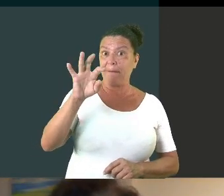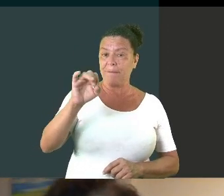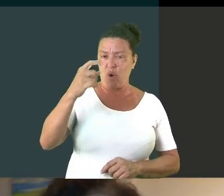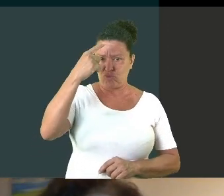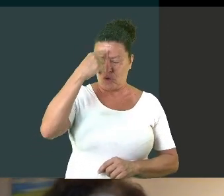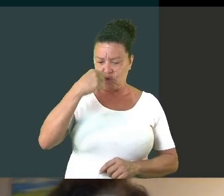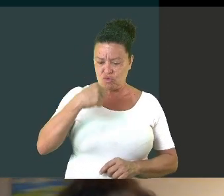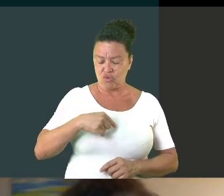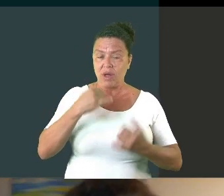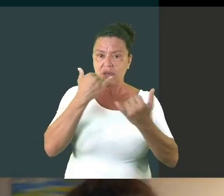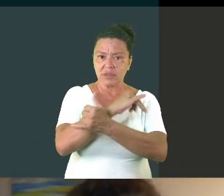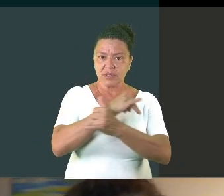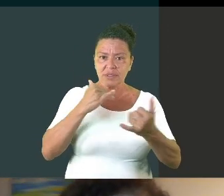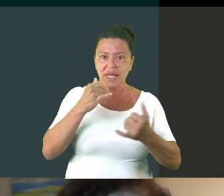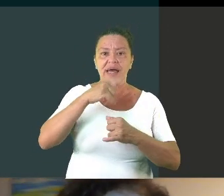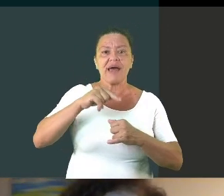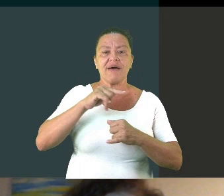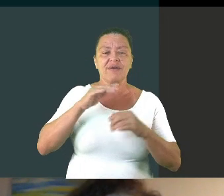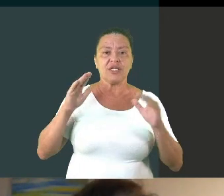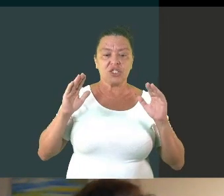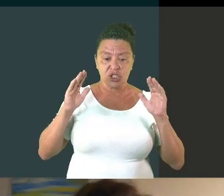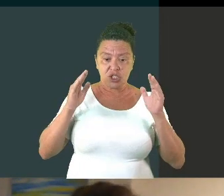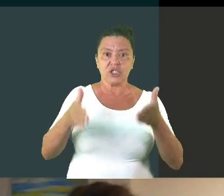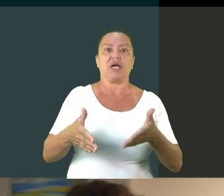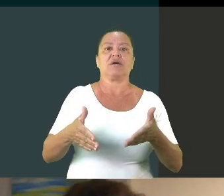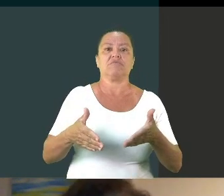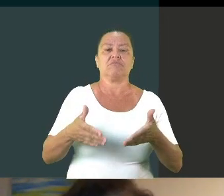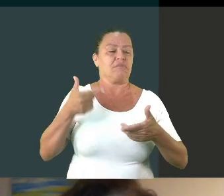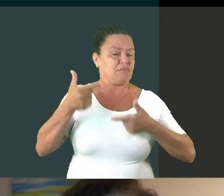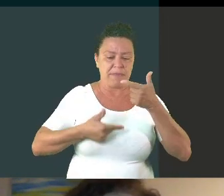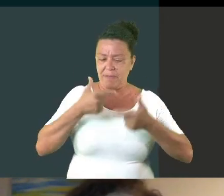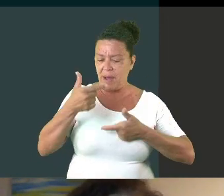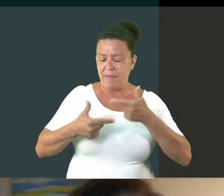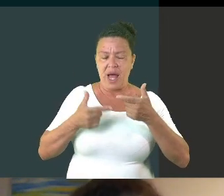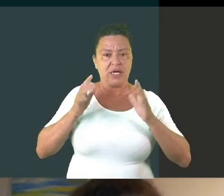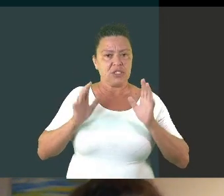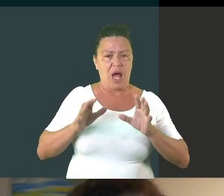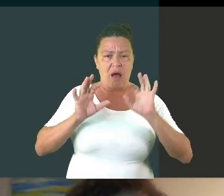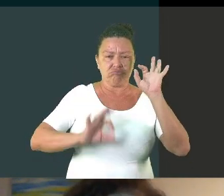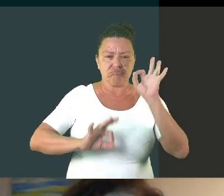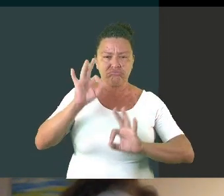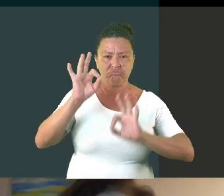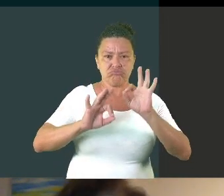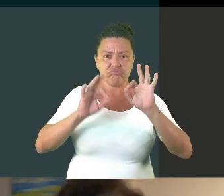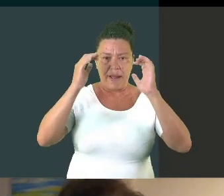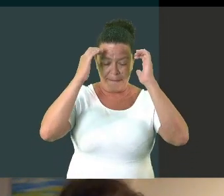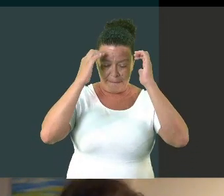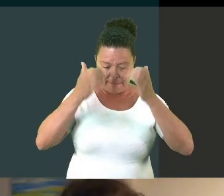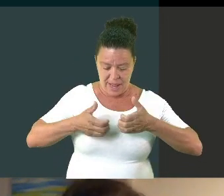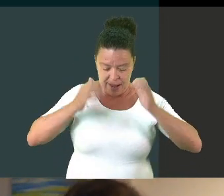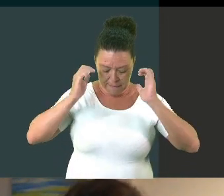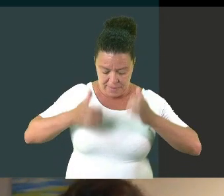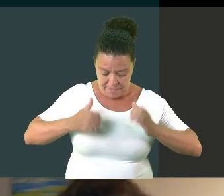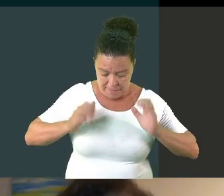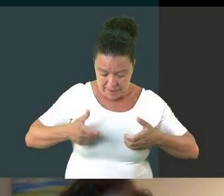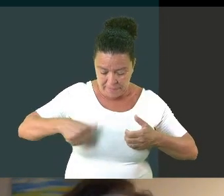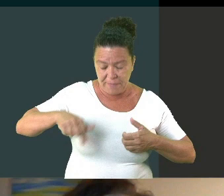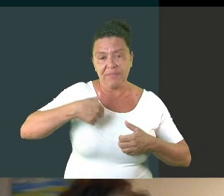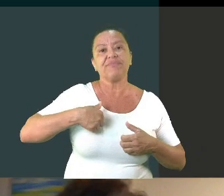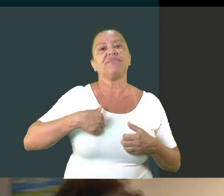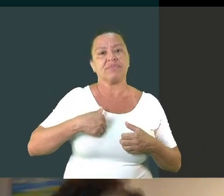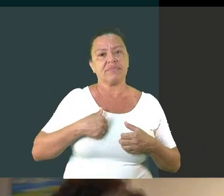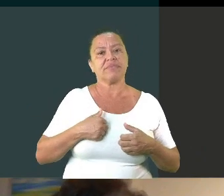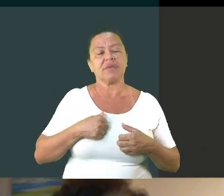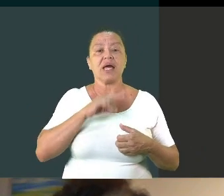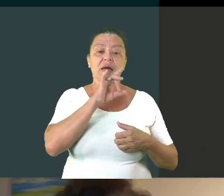as energias vão chegar trabalhadas e elaboradas para atender a necessidade de cada um, o